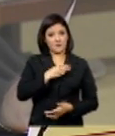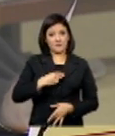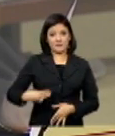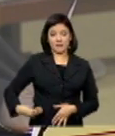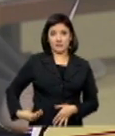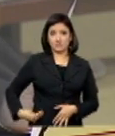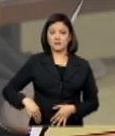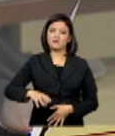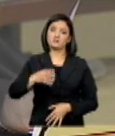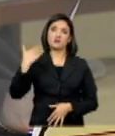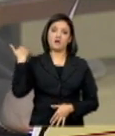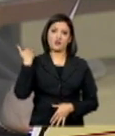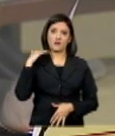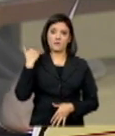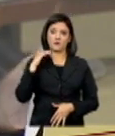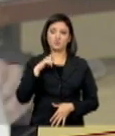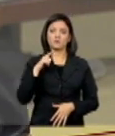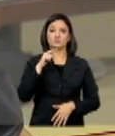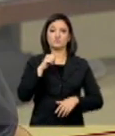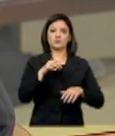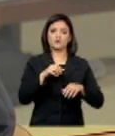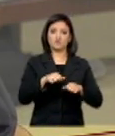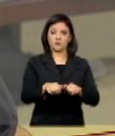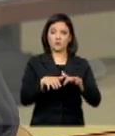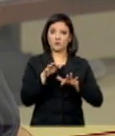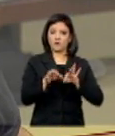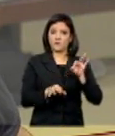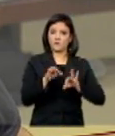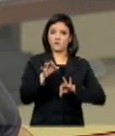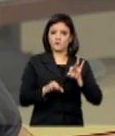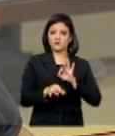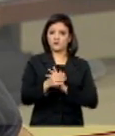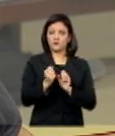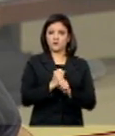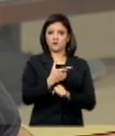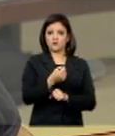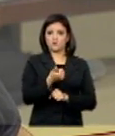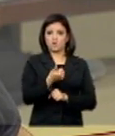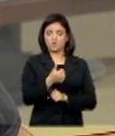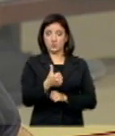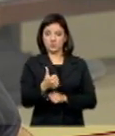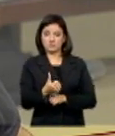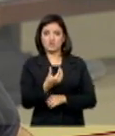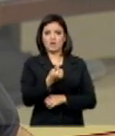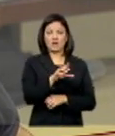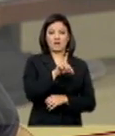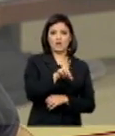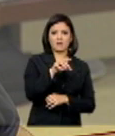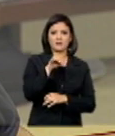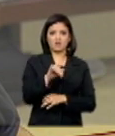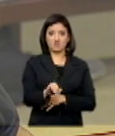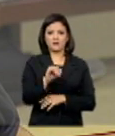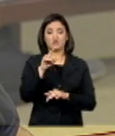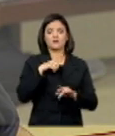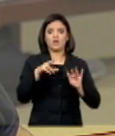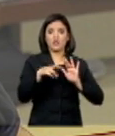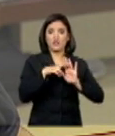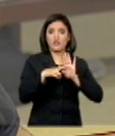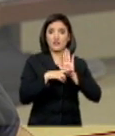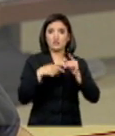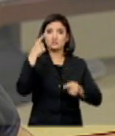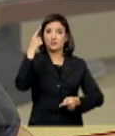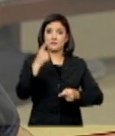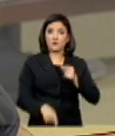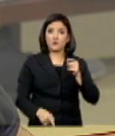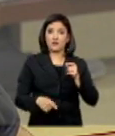julgado é em 2011 a ação direta conformidade lei acreana regras que proíbe o corte é